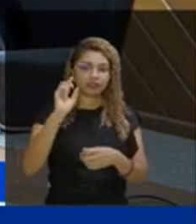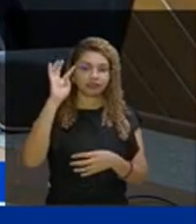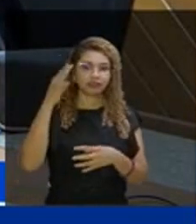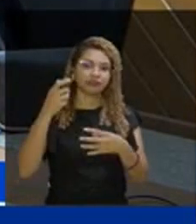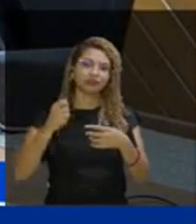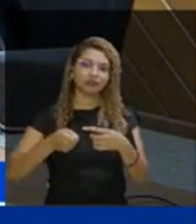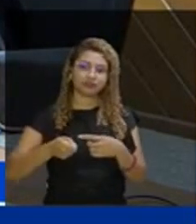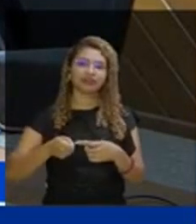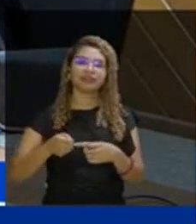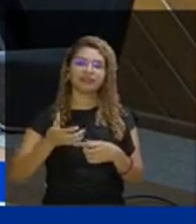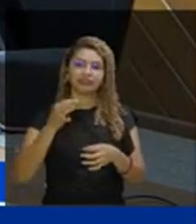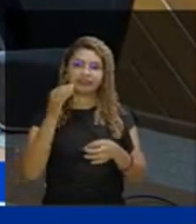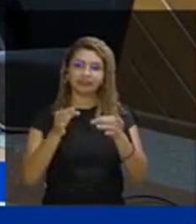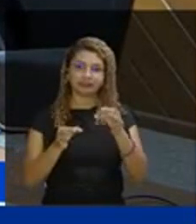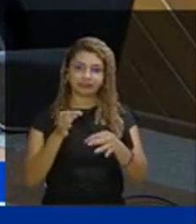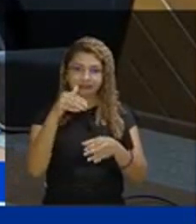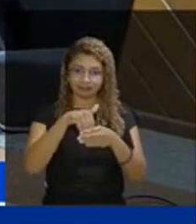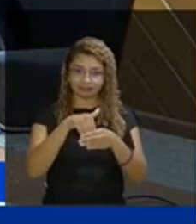eleitoral,